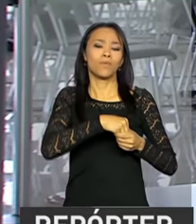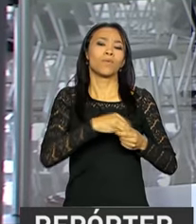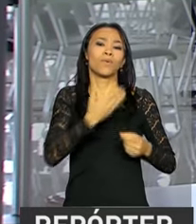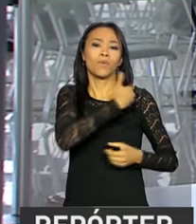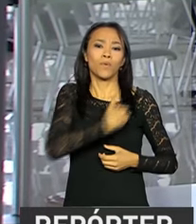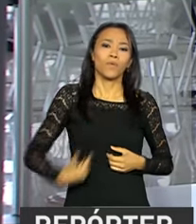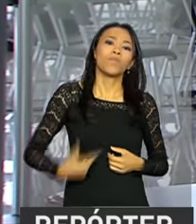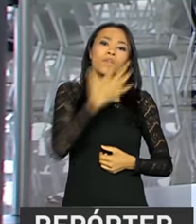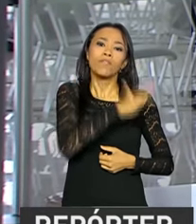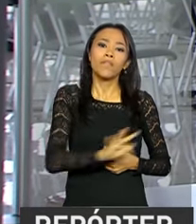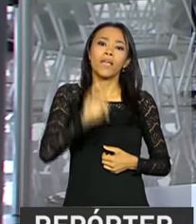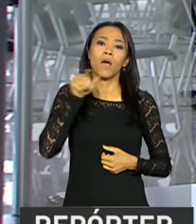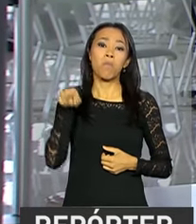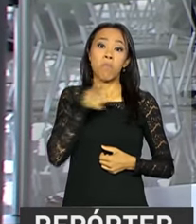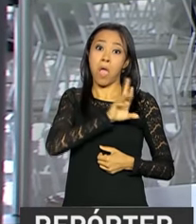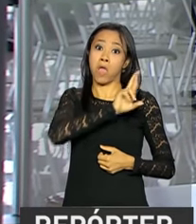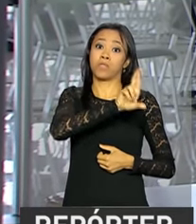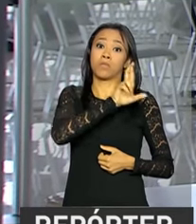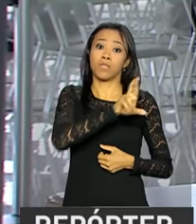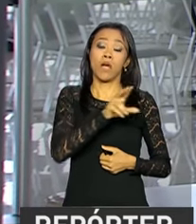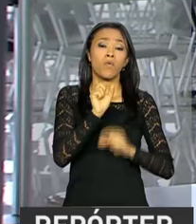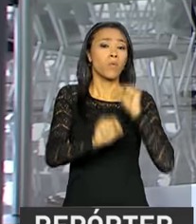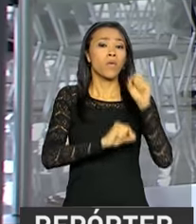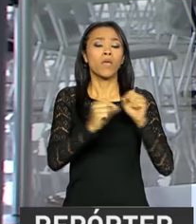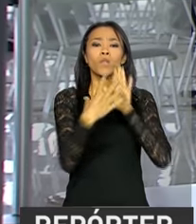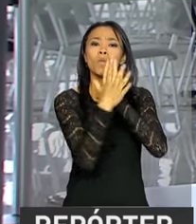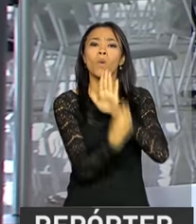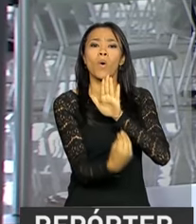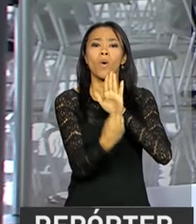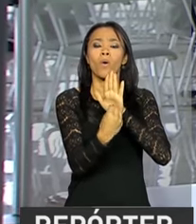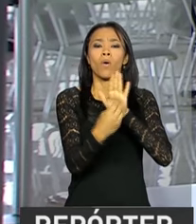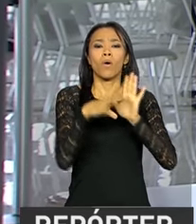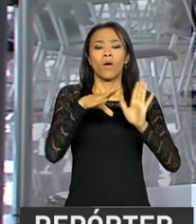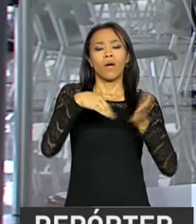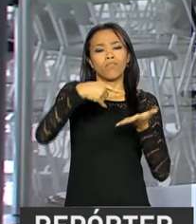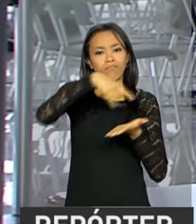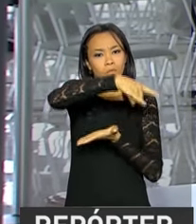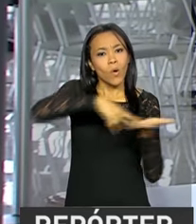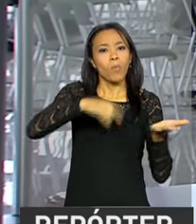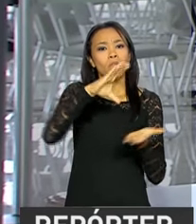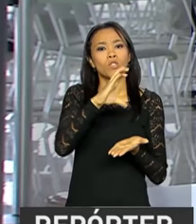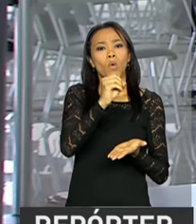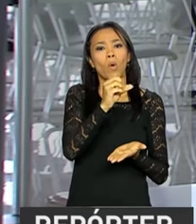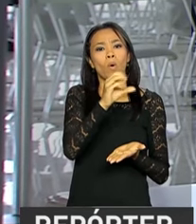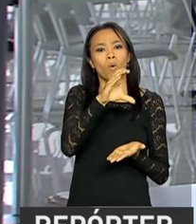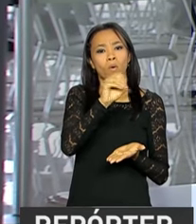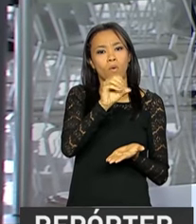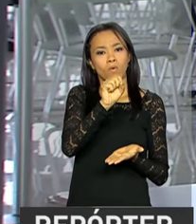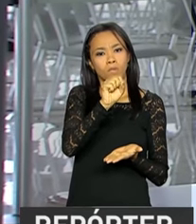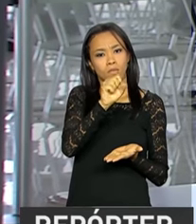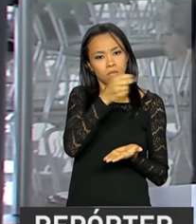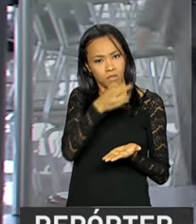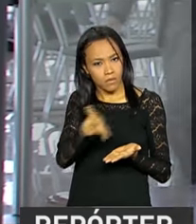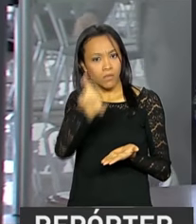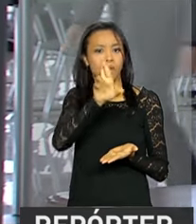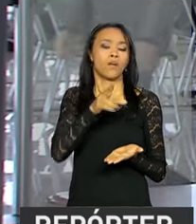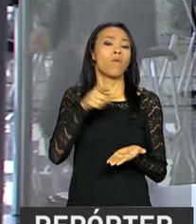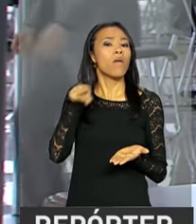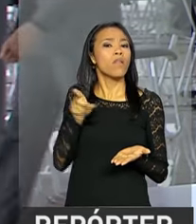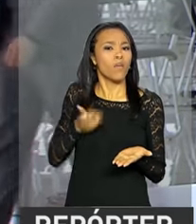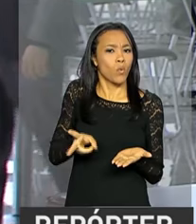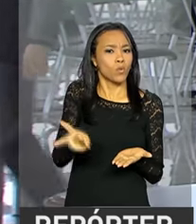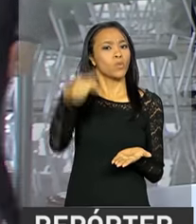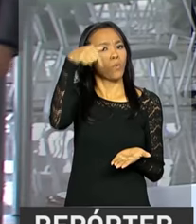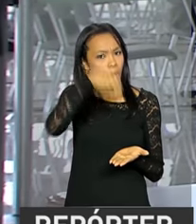governo federal, responsável pelas concessões de serviços públicos à iniciativa privada. Ele continuará comandando